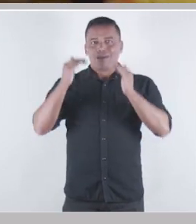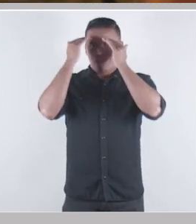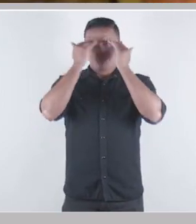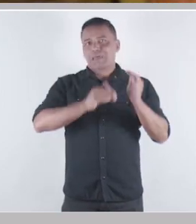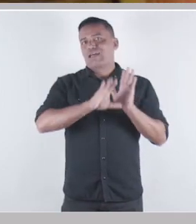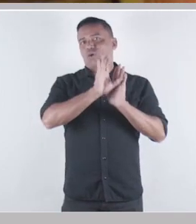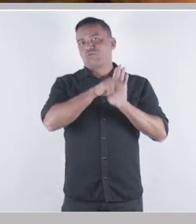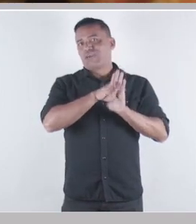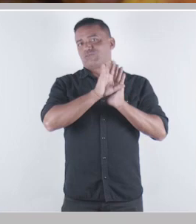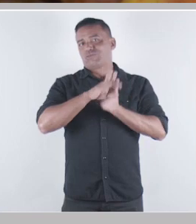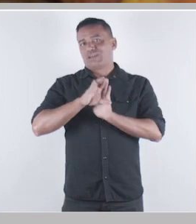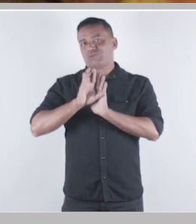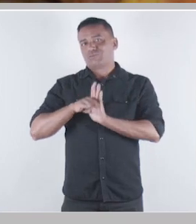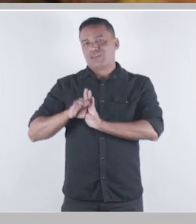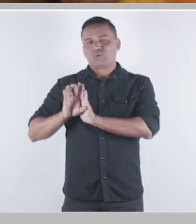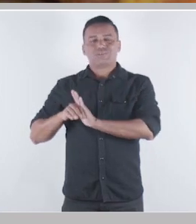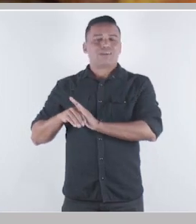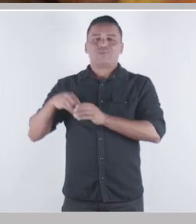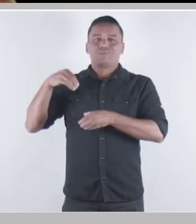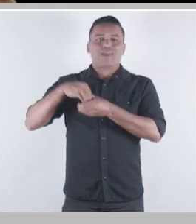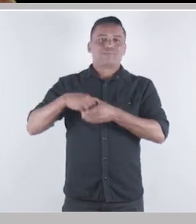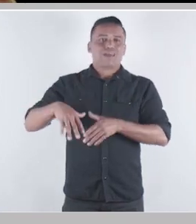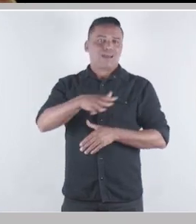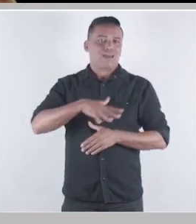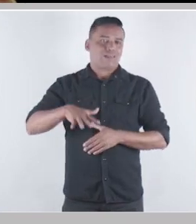assim, básicos, né?